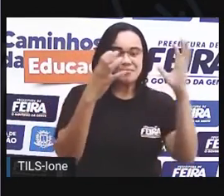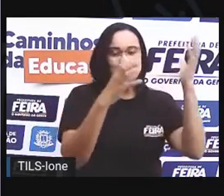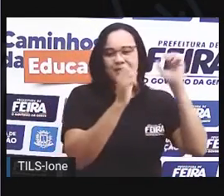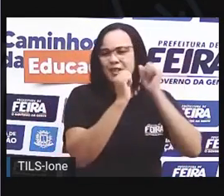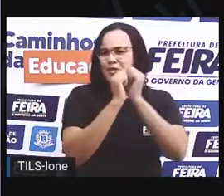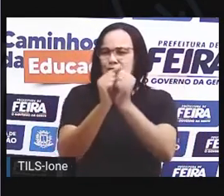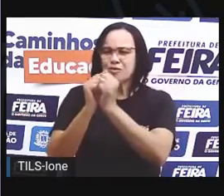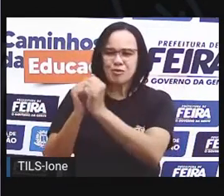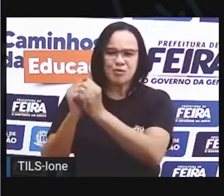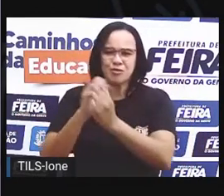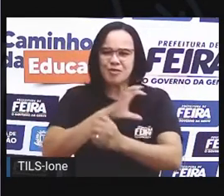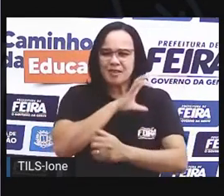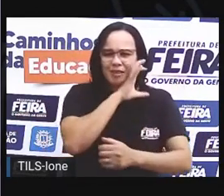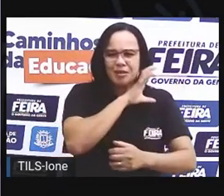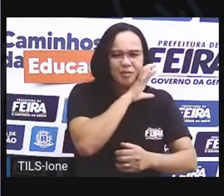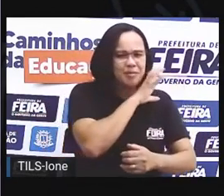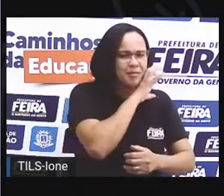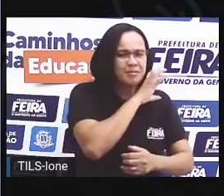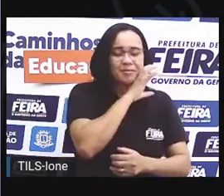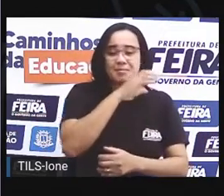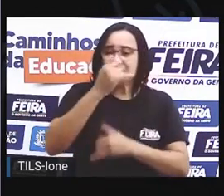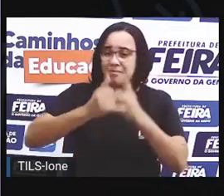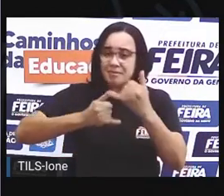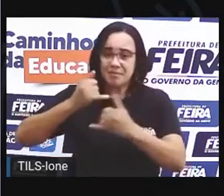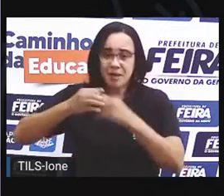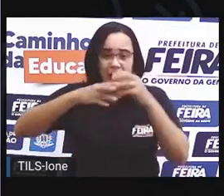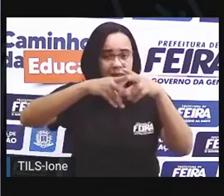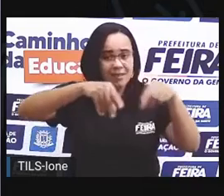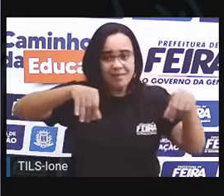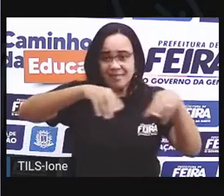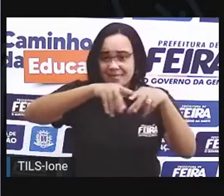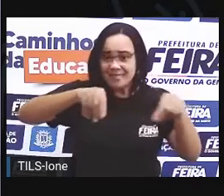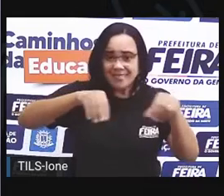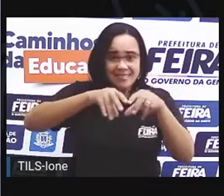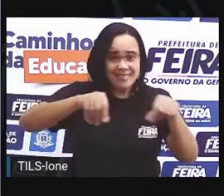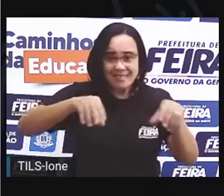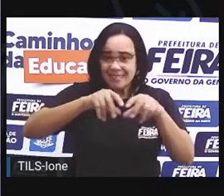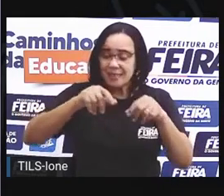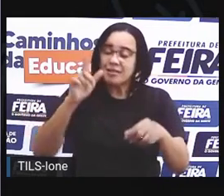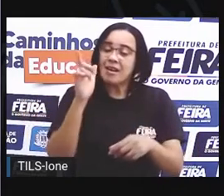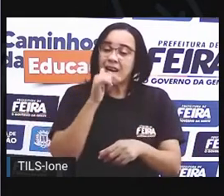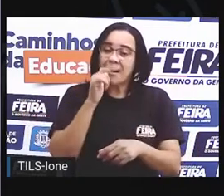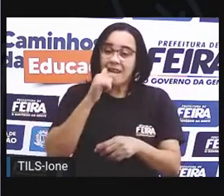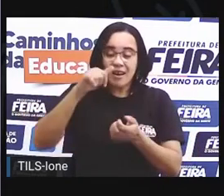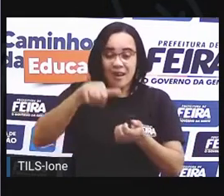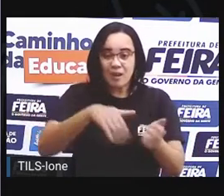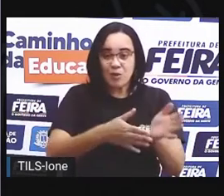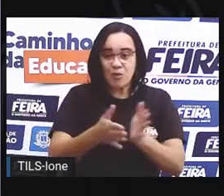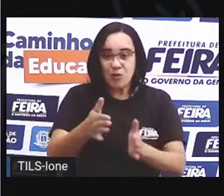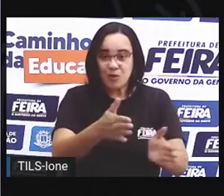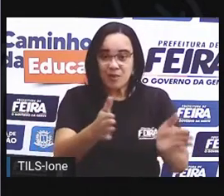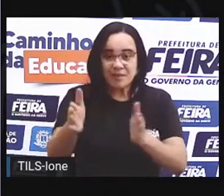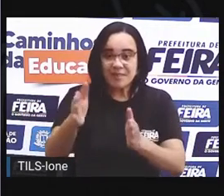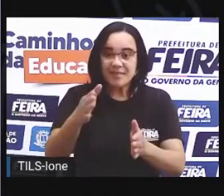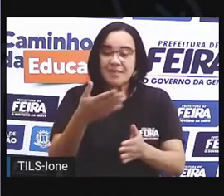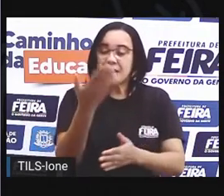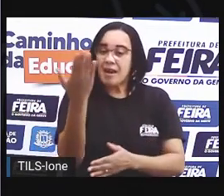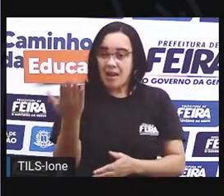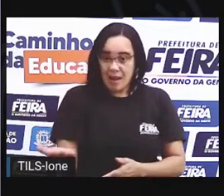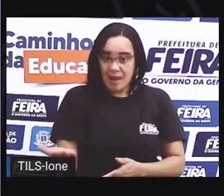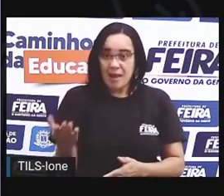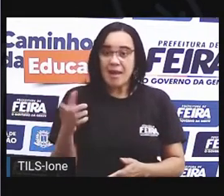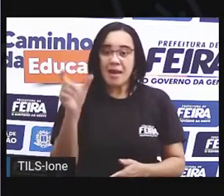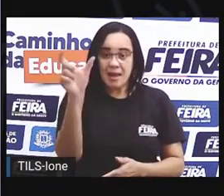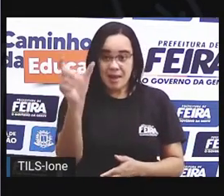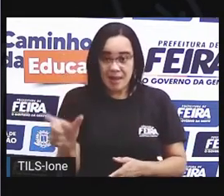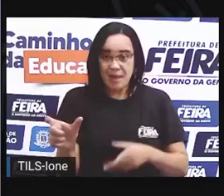com os animais. Ela gostava de brincar com a terra, com a água do rio. É, a Bartira sabia nadar muito